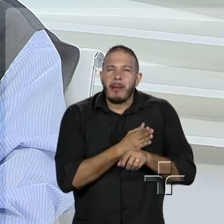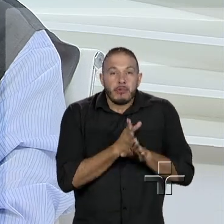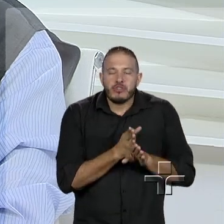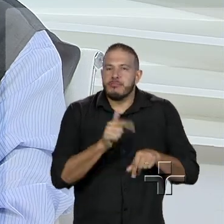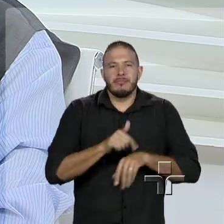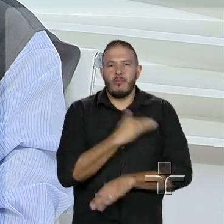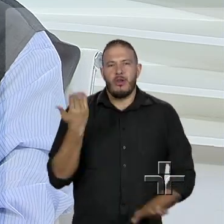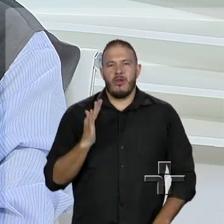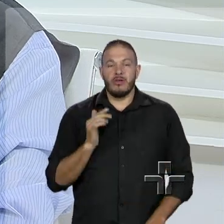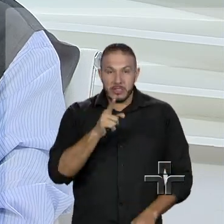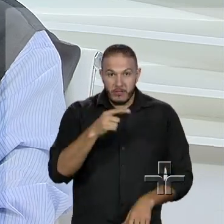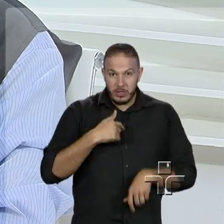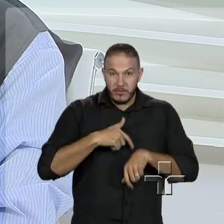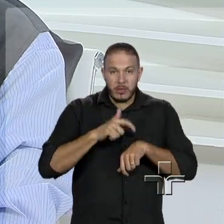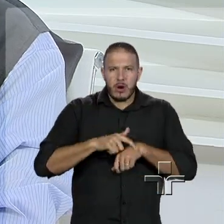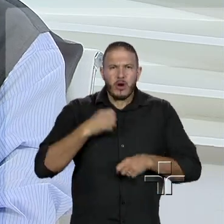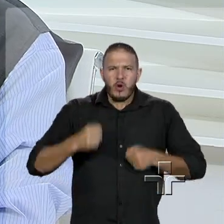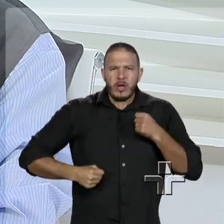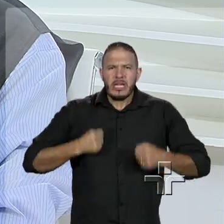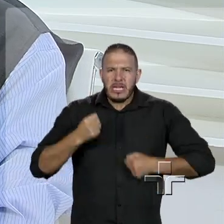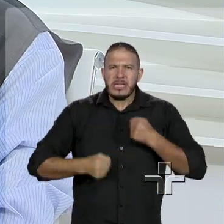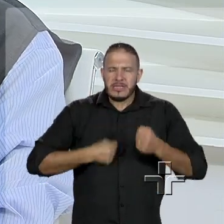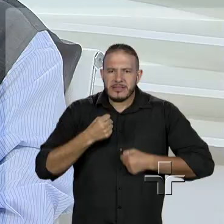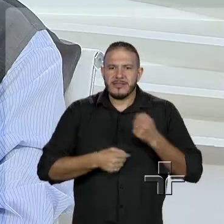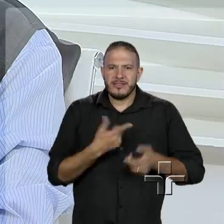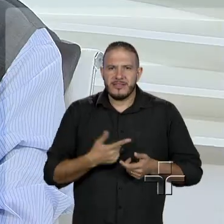você fizer uma corrida, gasta menos.